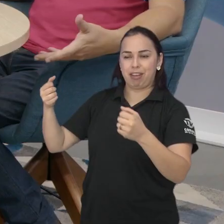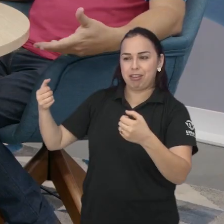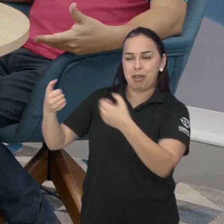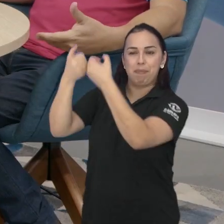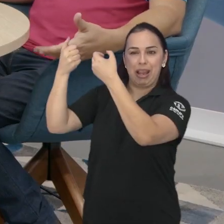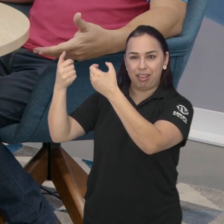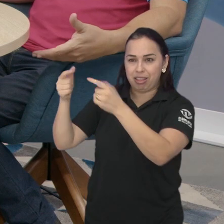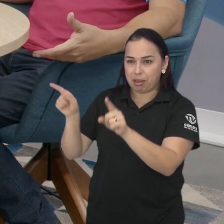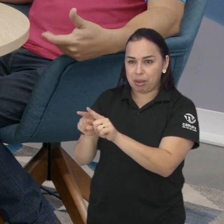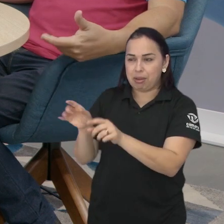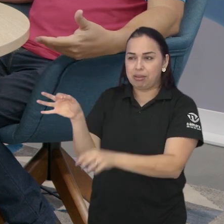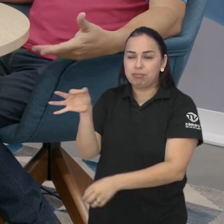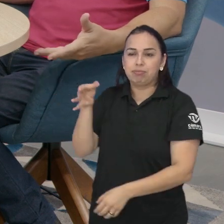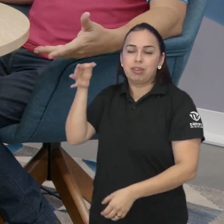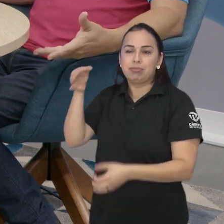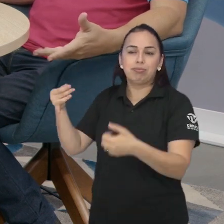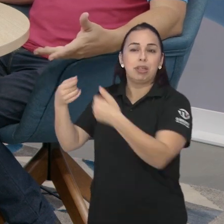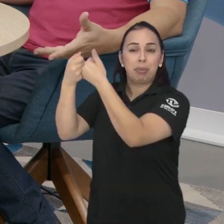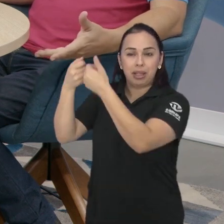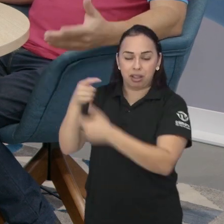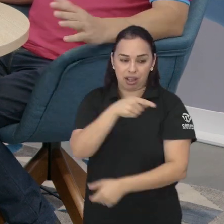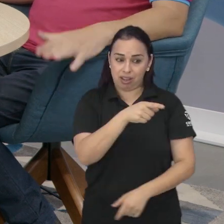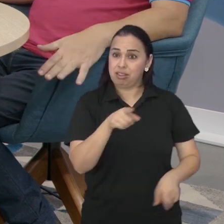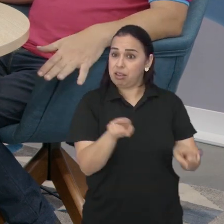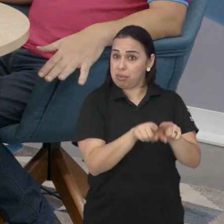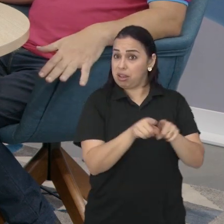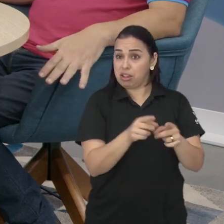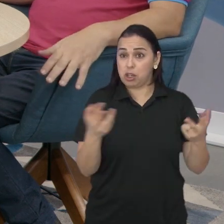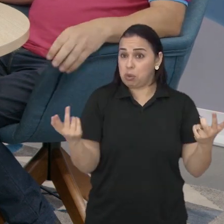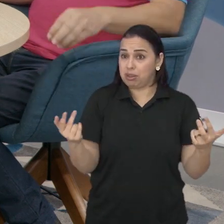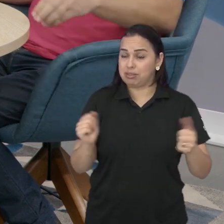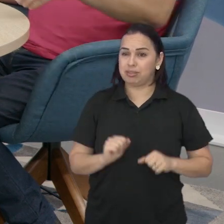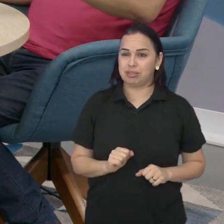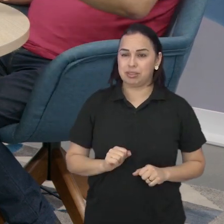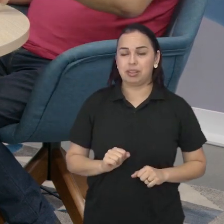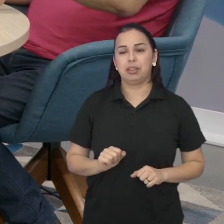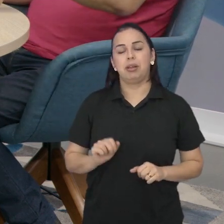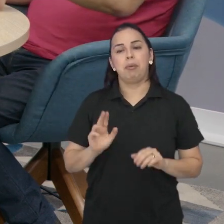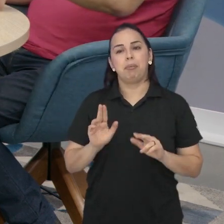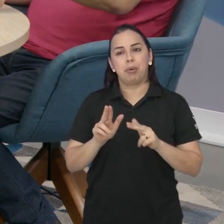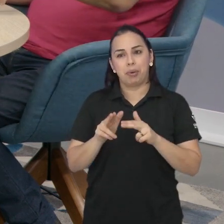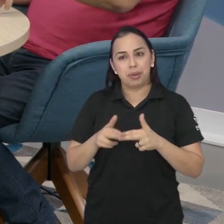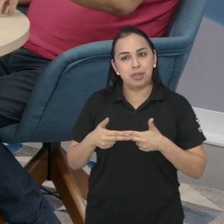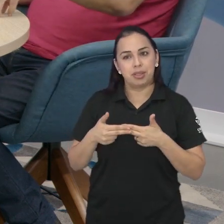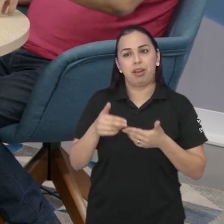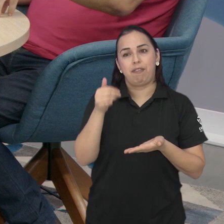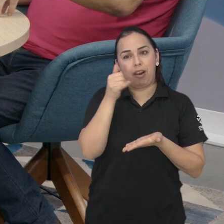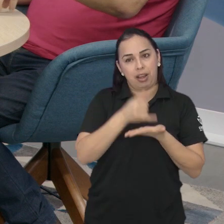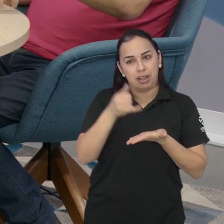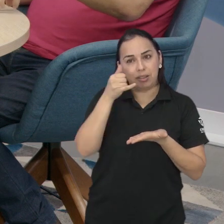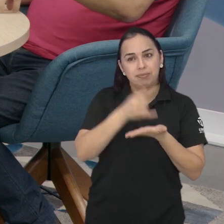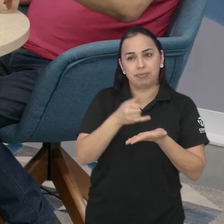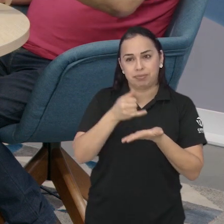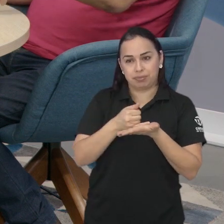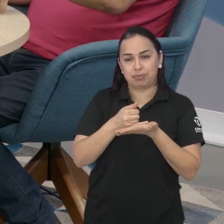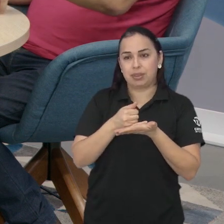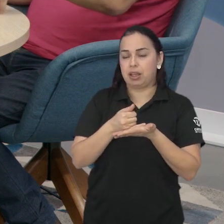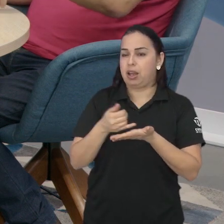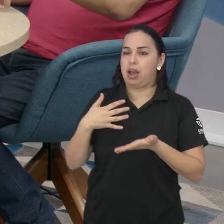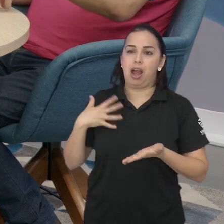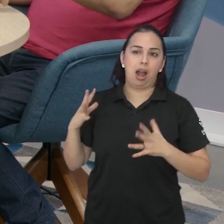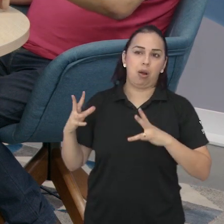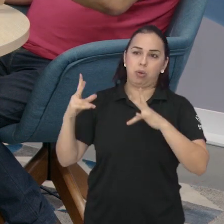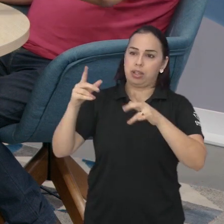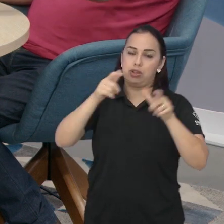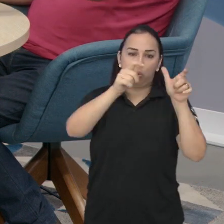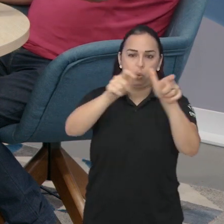esse momento de êxtase, de prazer. Por isso que eu volto a dizer, a droga lícita ou ilícita, ela é do convívio social e